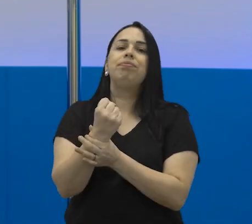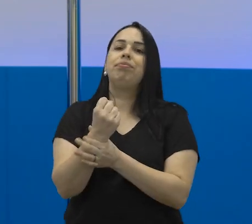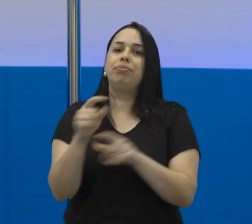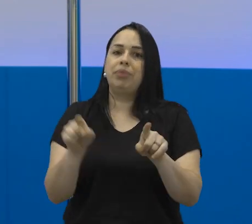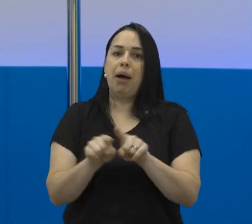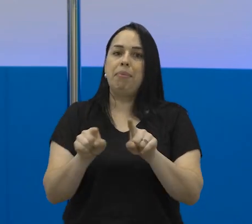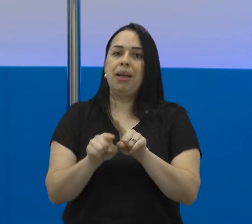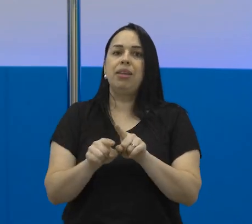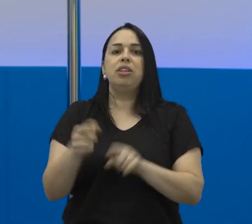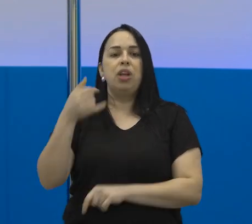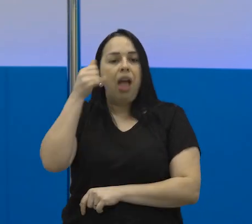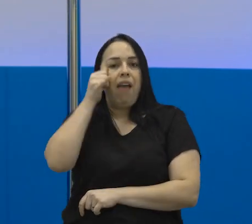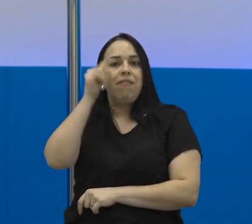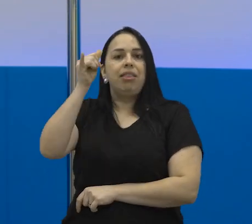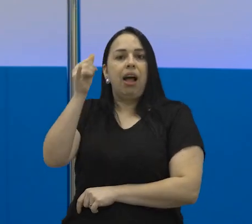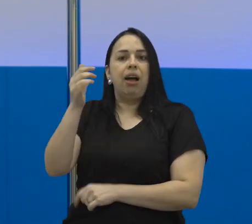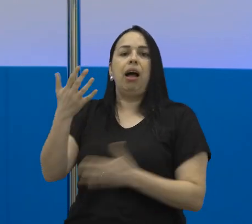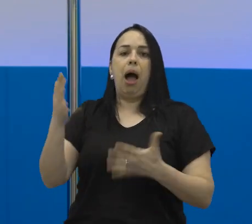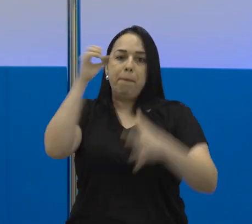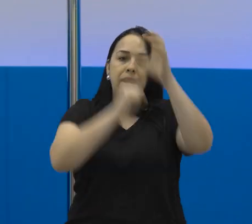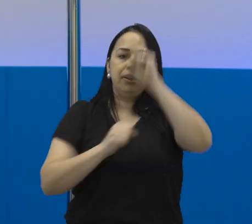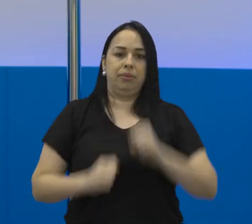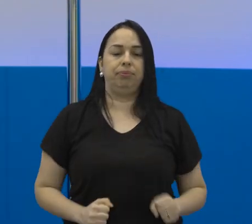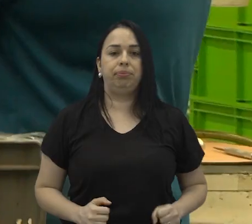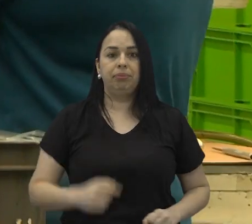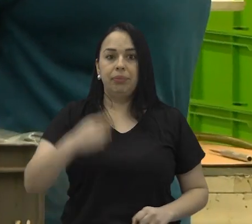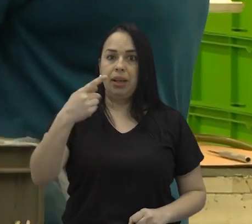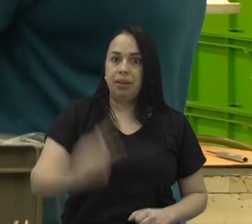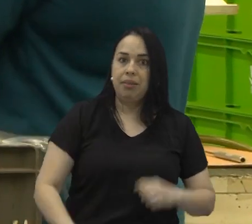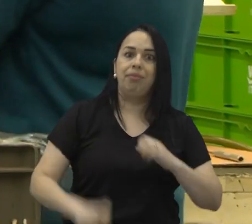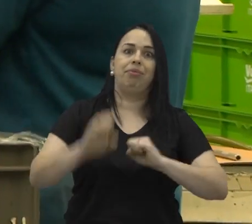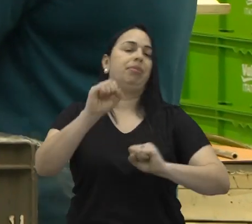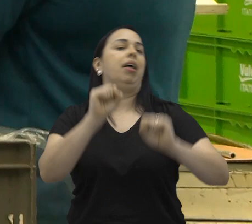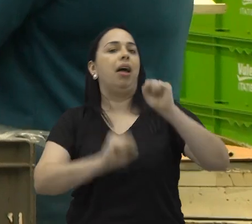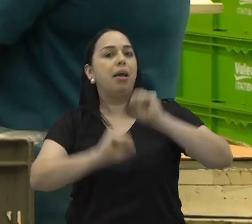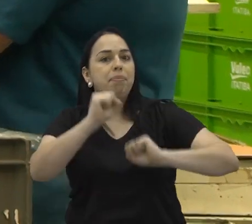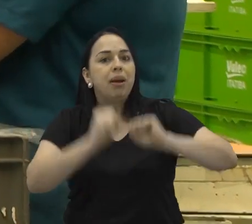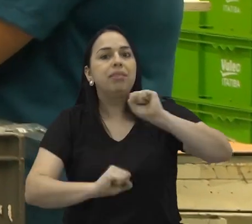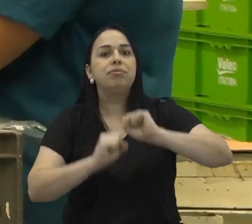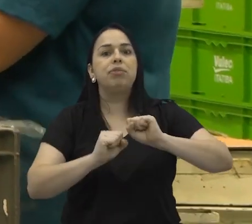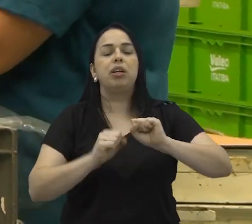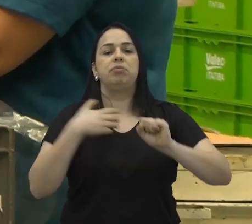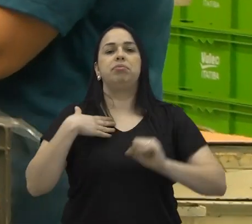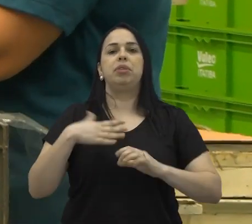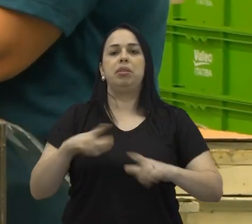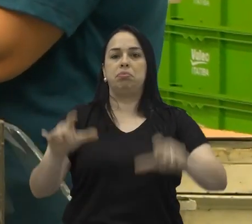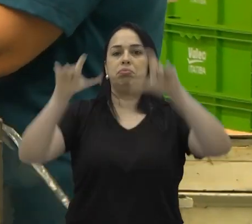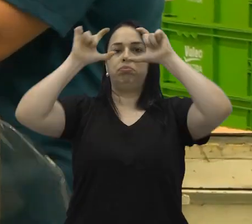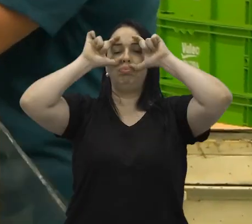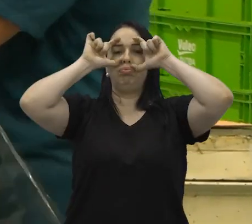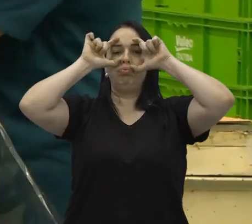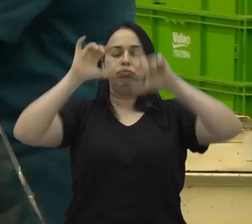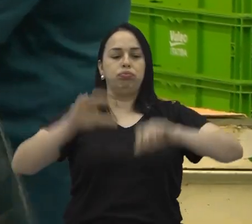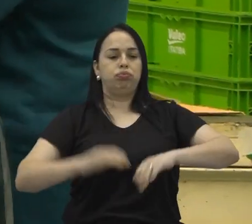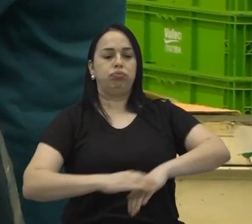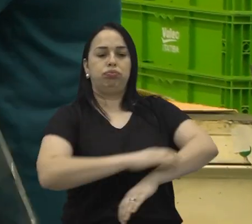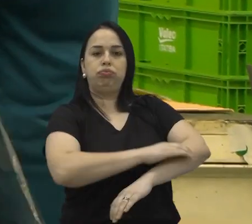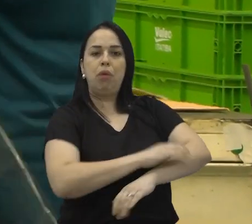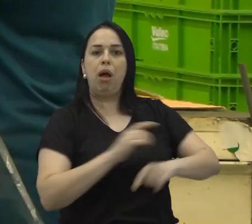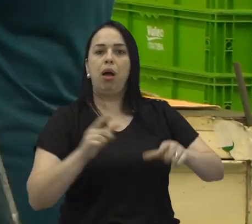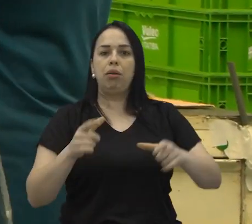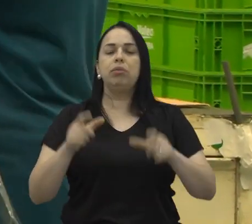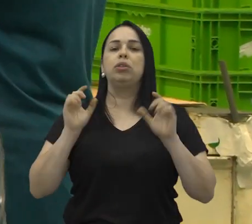trabalho seguro e uma cultura de prevenção. Nesta empresa, os trabalhadores seguem à risca a ordem de